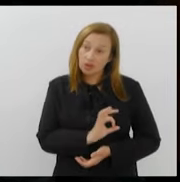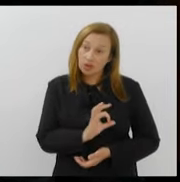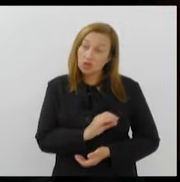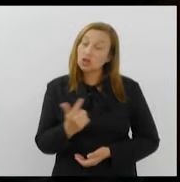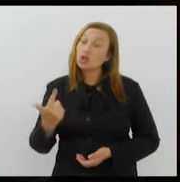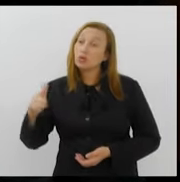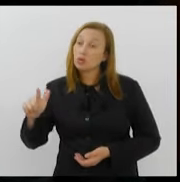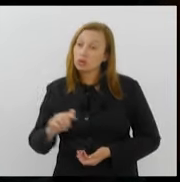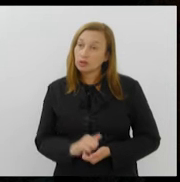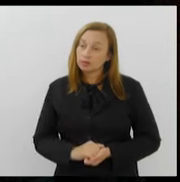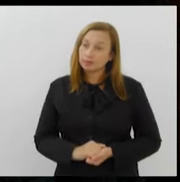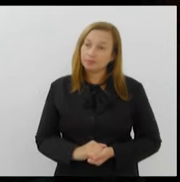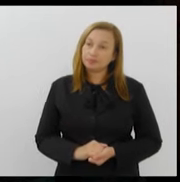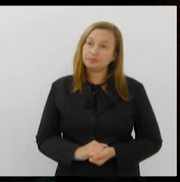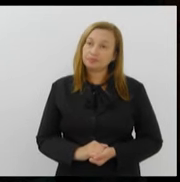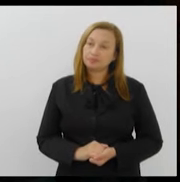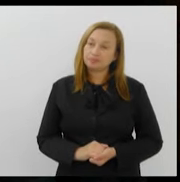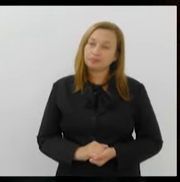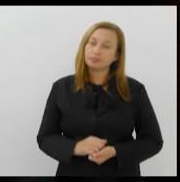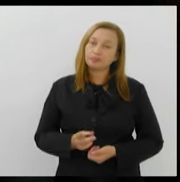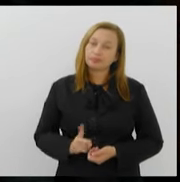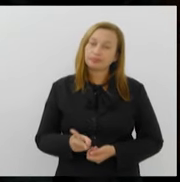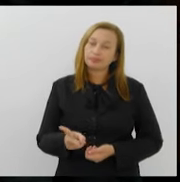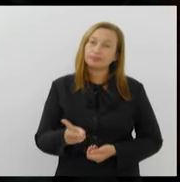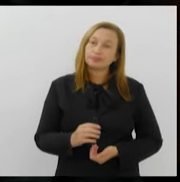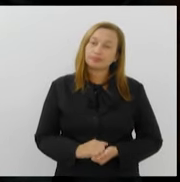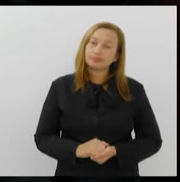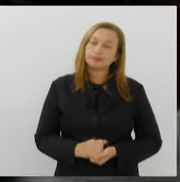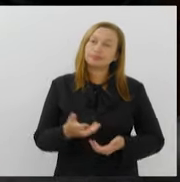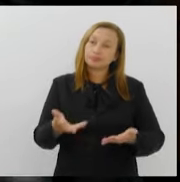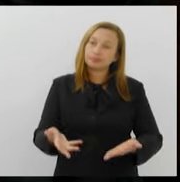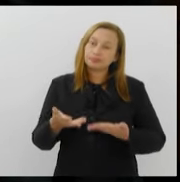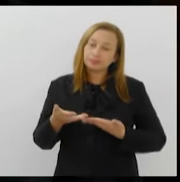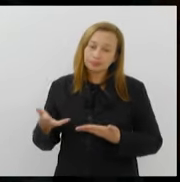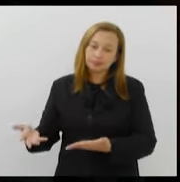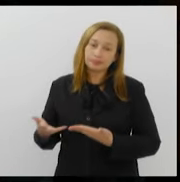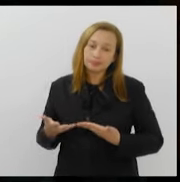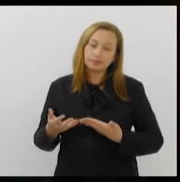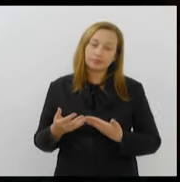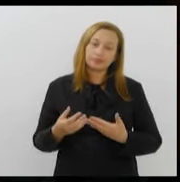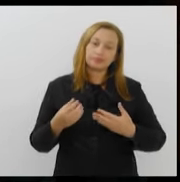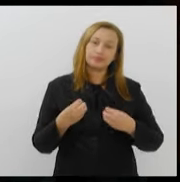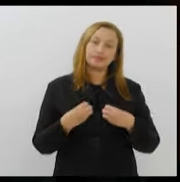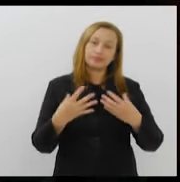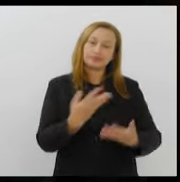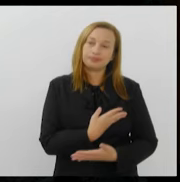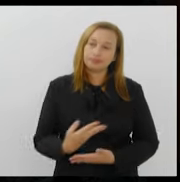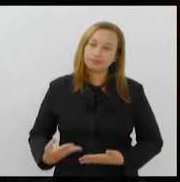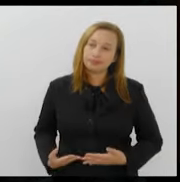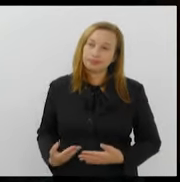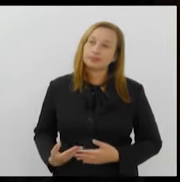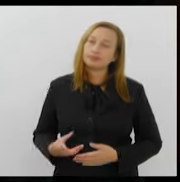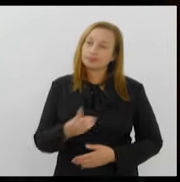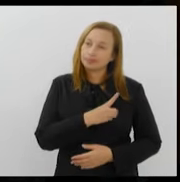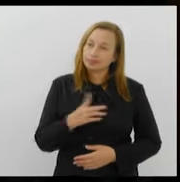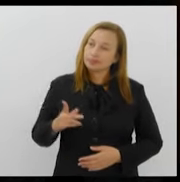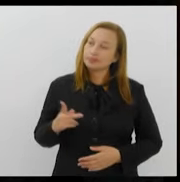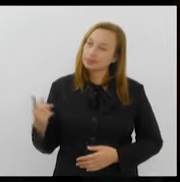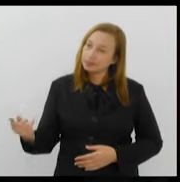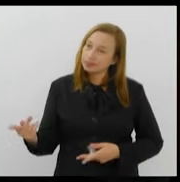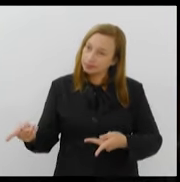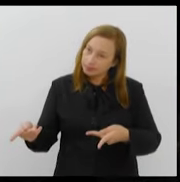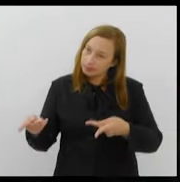que, sempre que convida para as suas audiências a defensoria vem. Eu quero